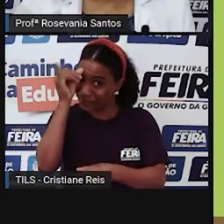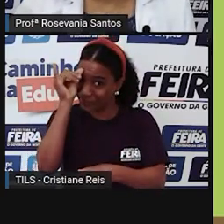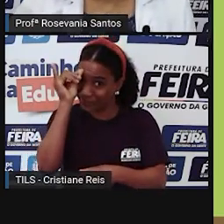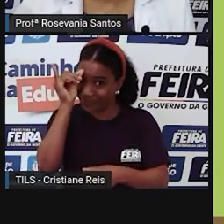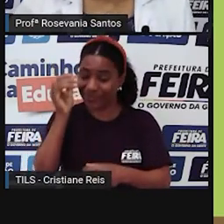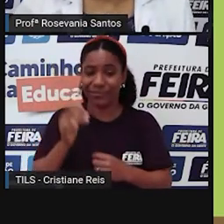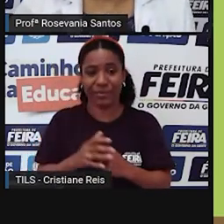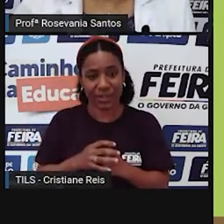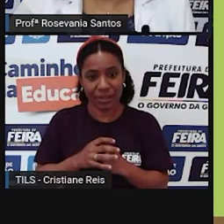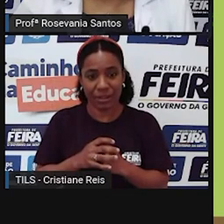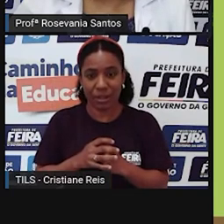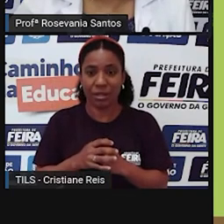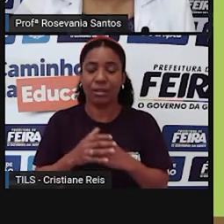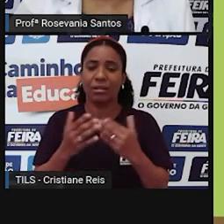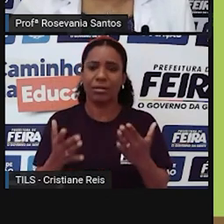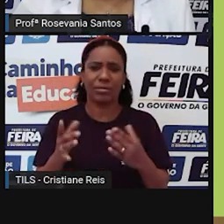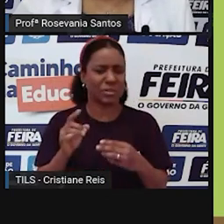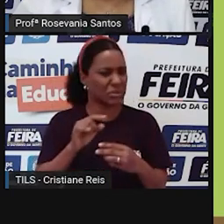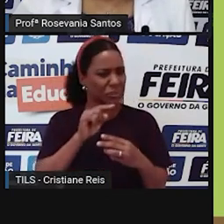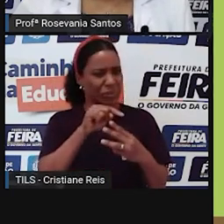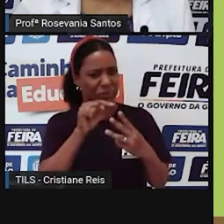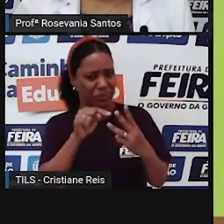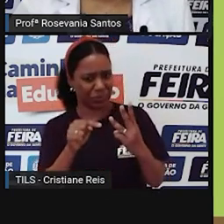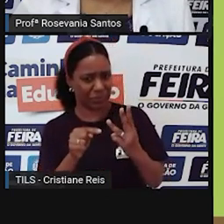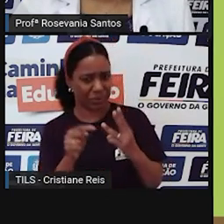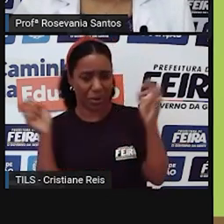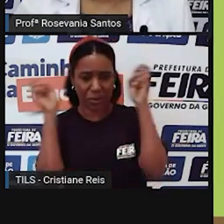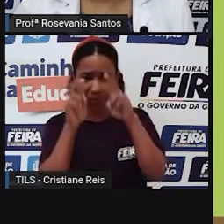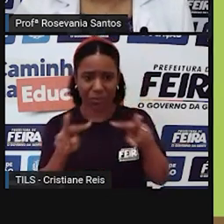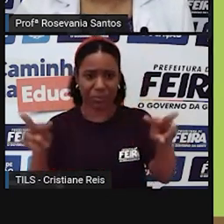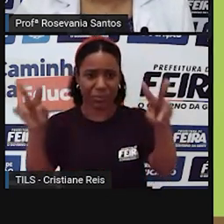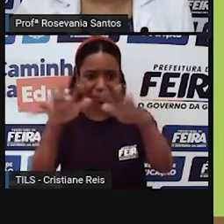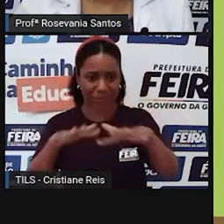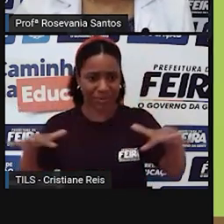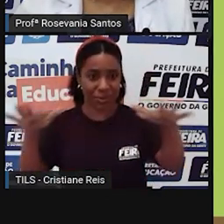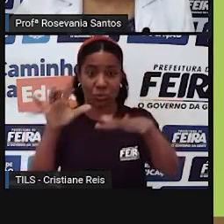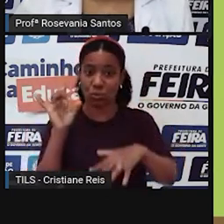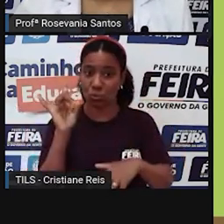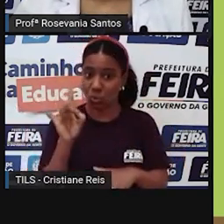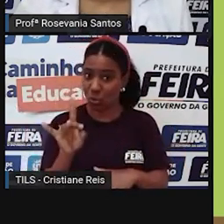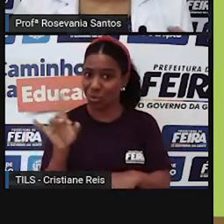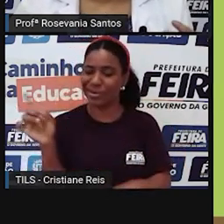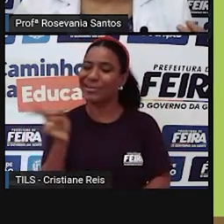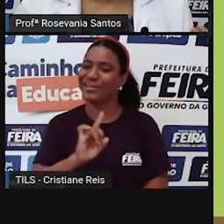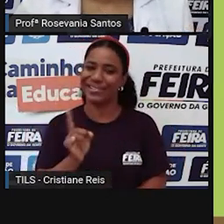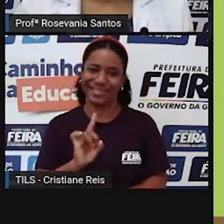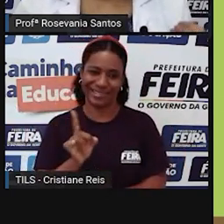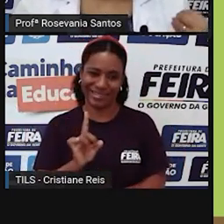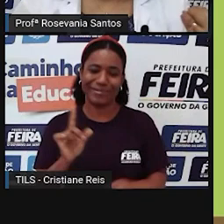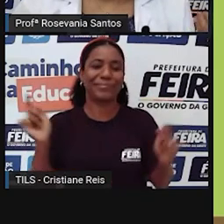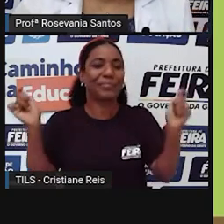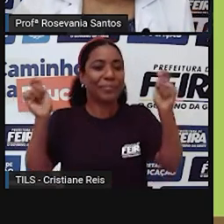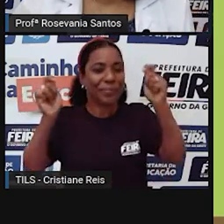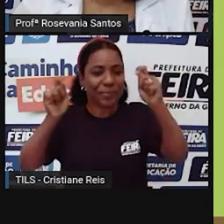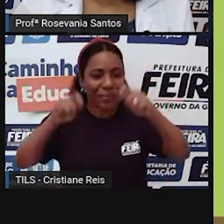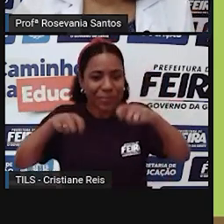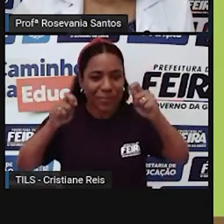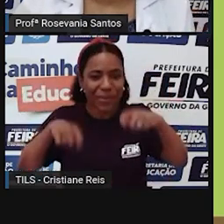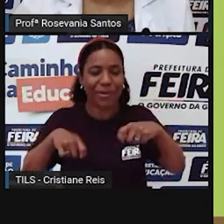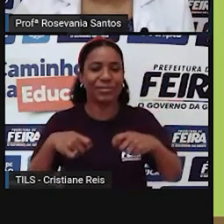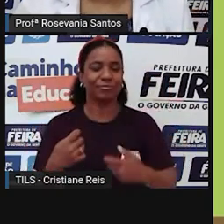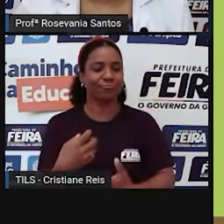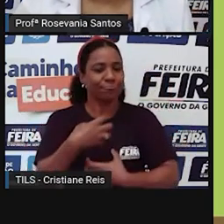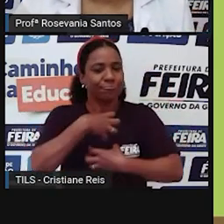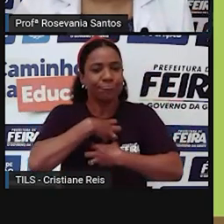só isso? Não. A gente precisa também usar os sentidos humanos, a gente precisa perceber